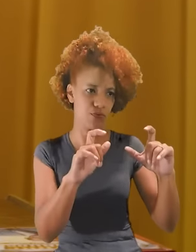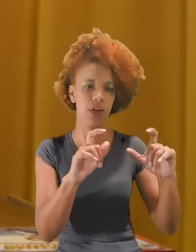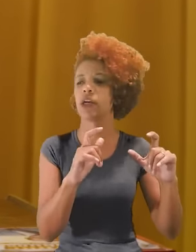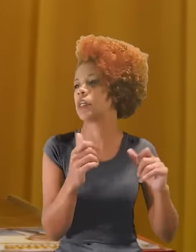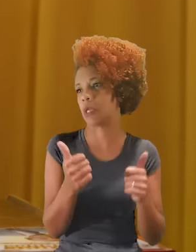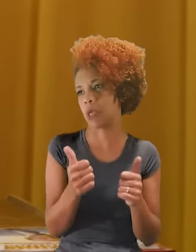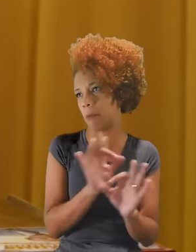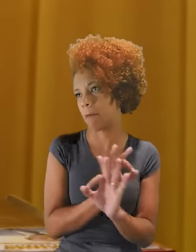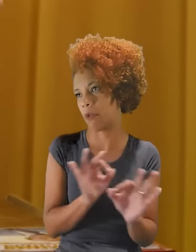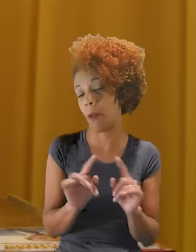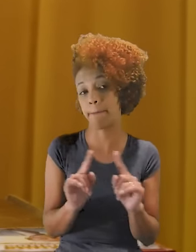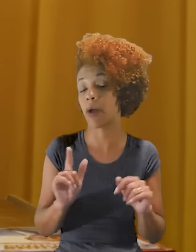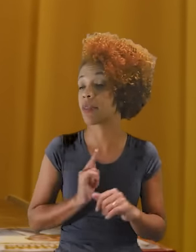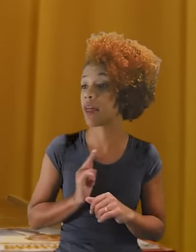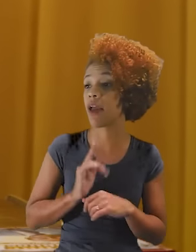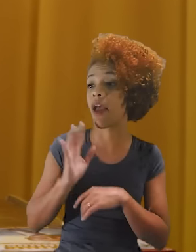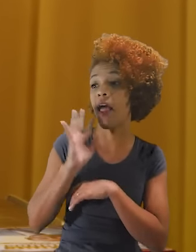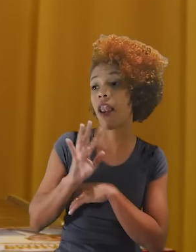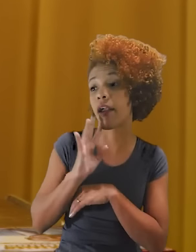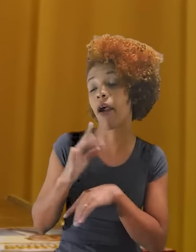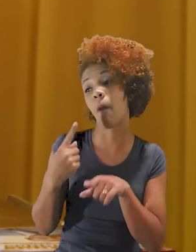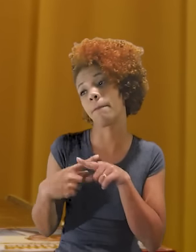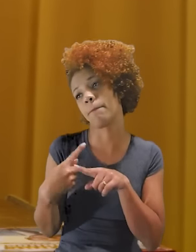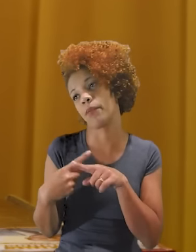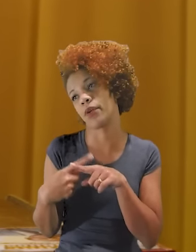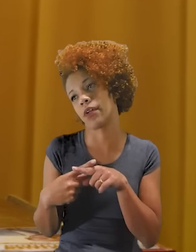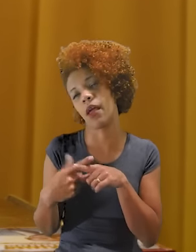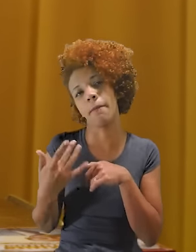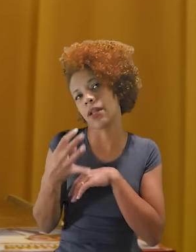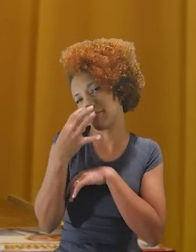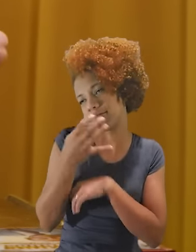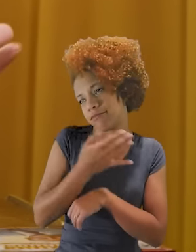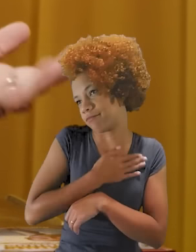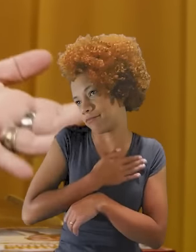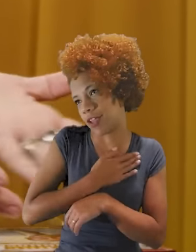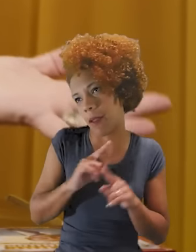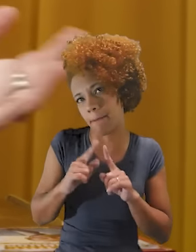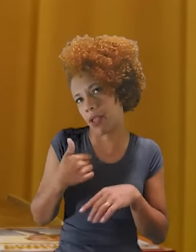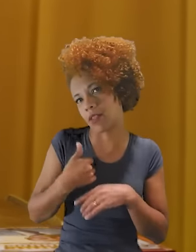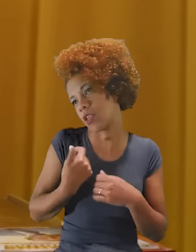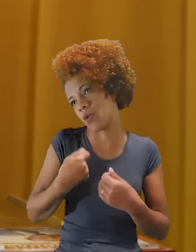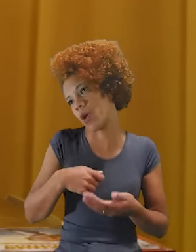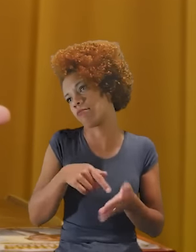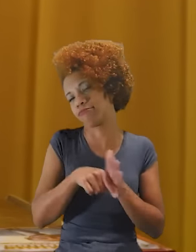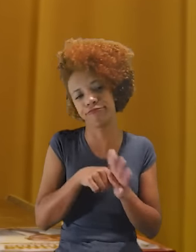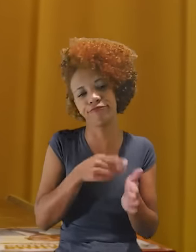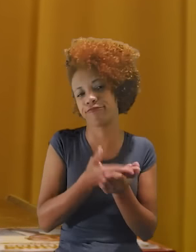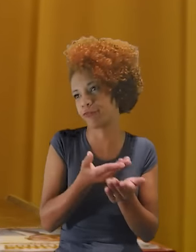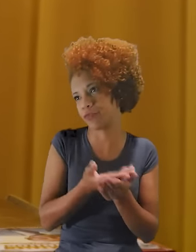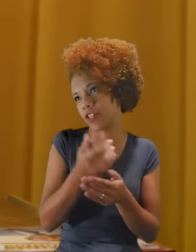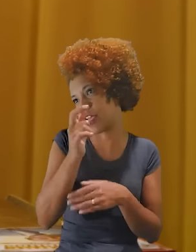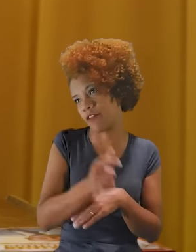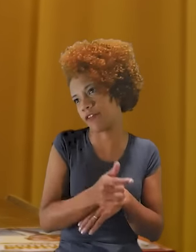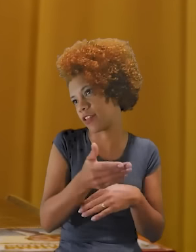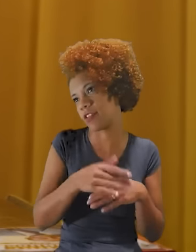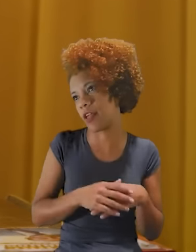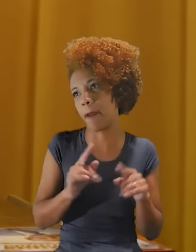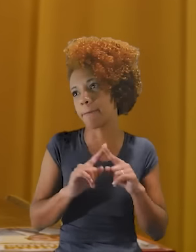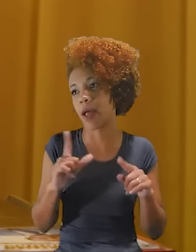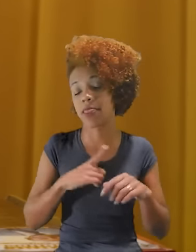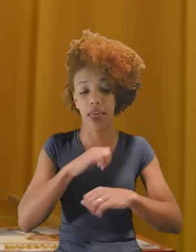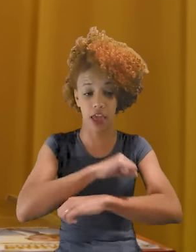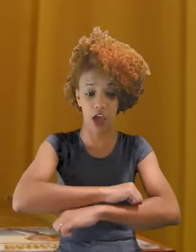foto e tá beleza. Mas tem, é legal porque, pô, pra quem é fã, pra quem gosta, mas no meu caso que estudei a vida desse sujeito, Pô, a hora que